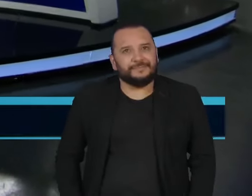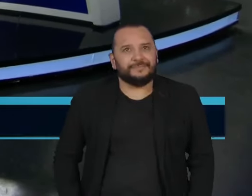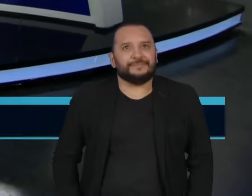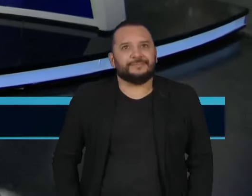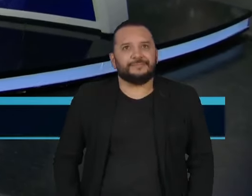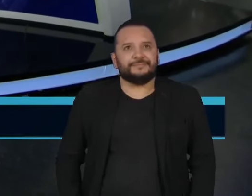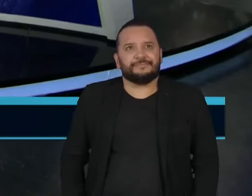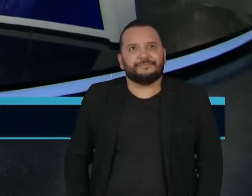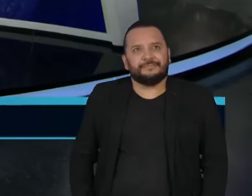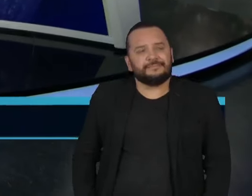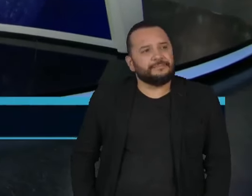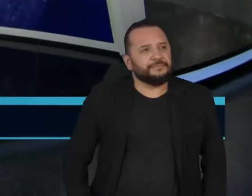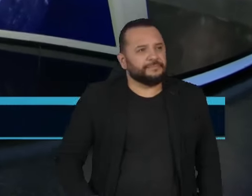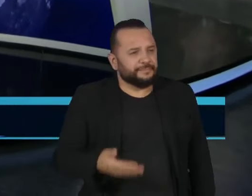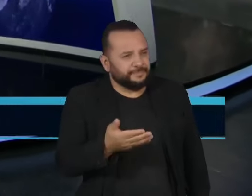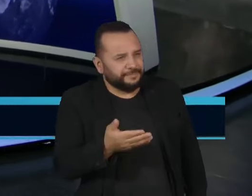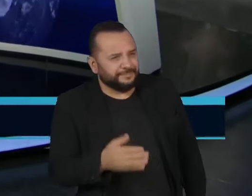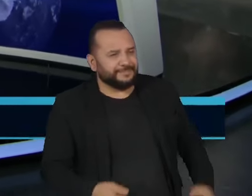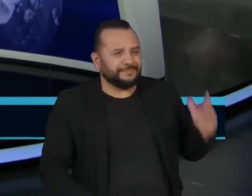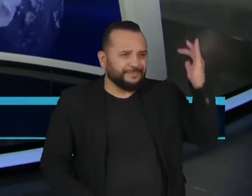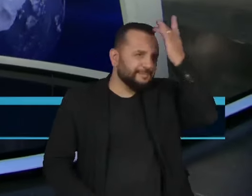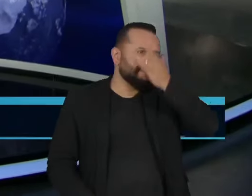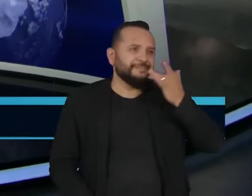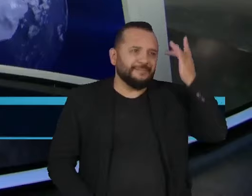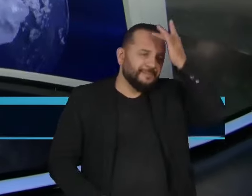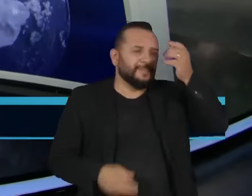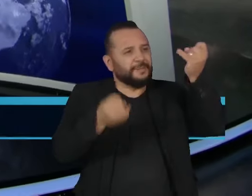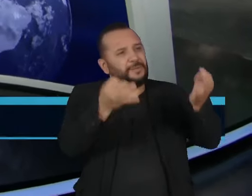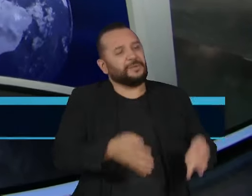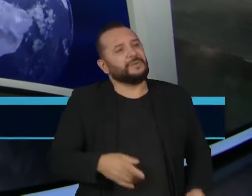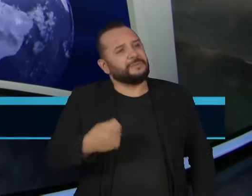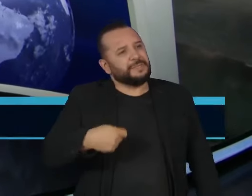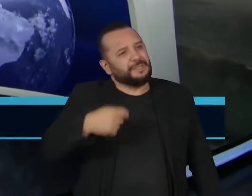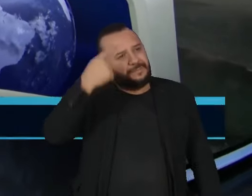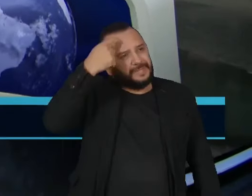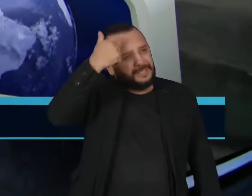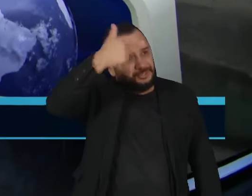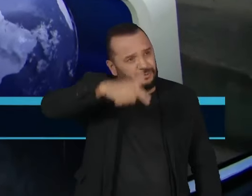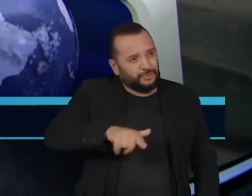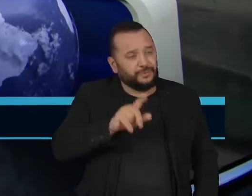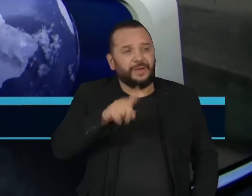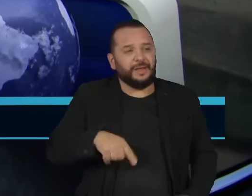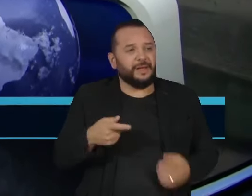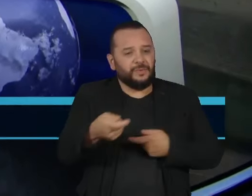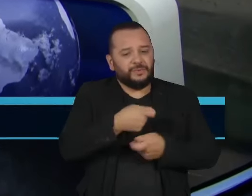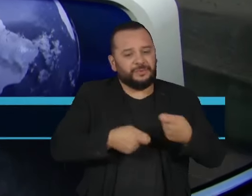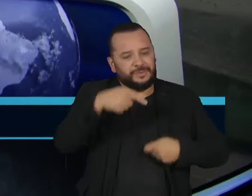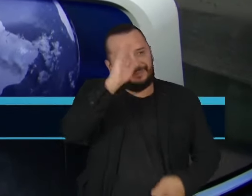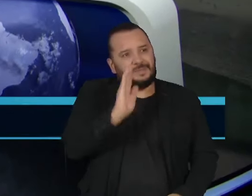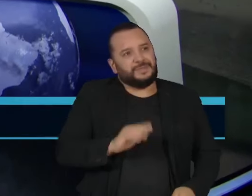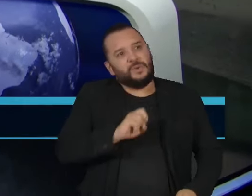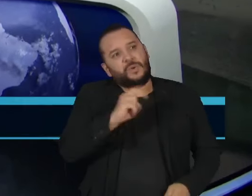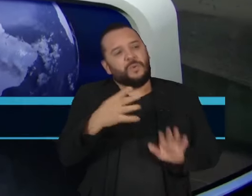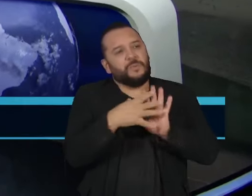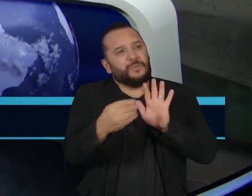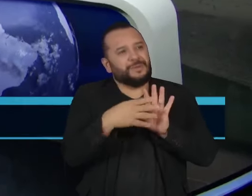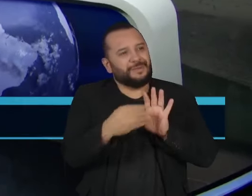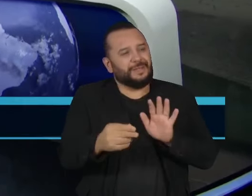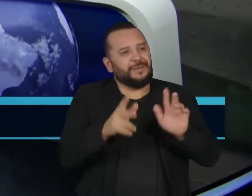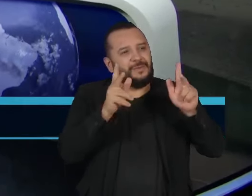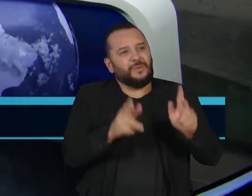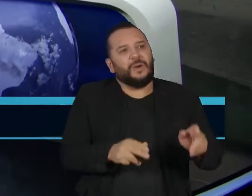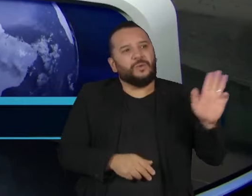Dimas, quando o Fernando Haddad diz que é preciso repensar, ele está falando da economia brasileira ou do modelo professado